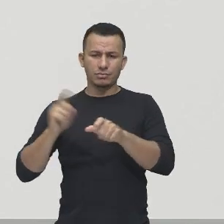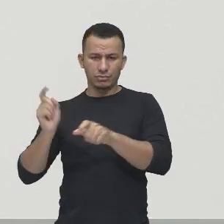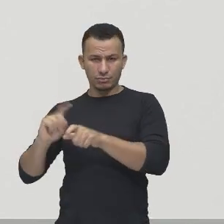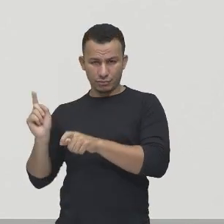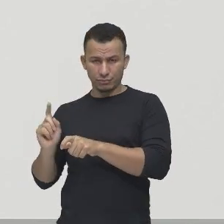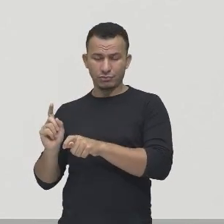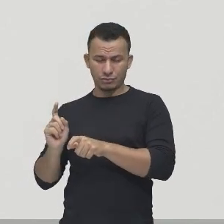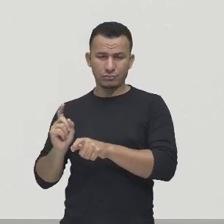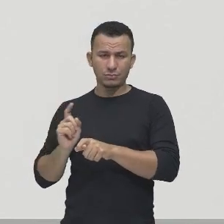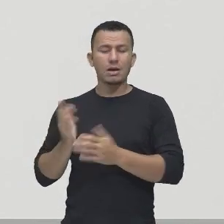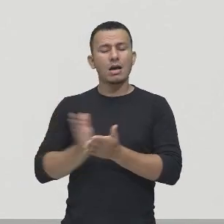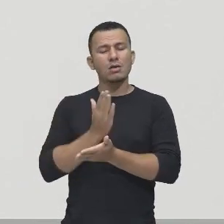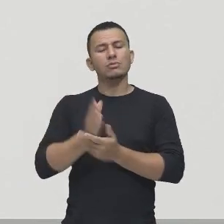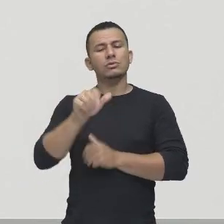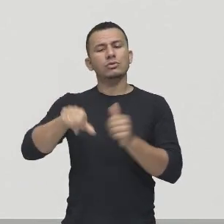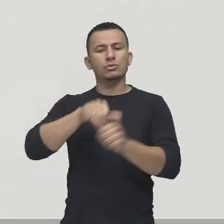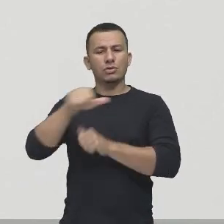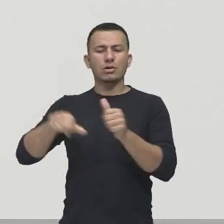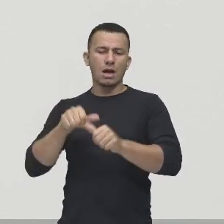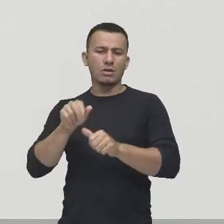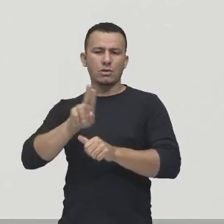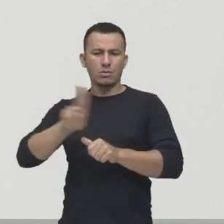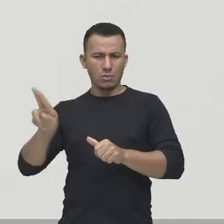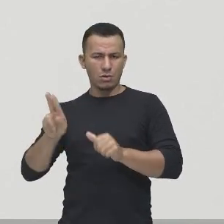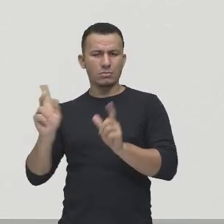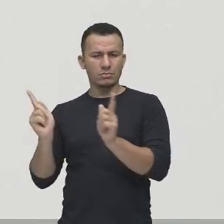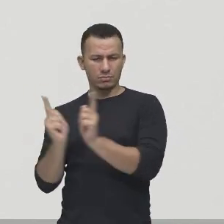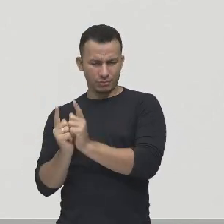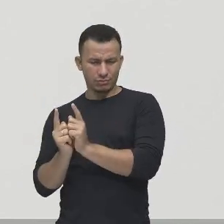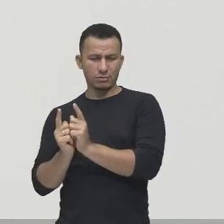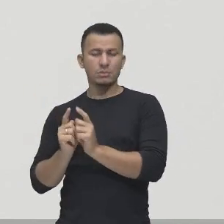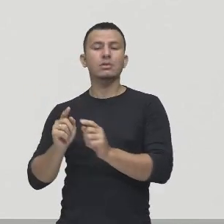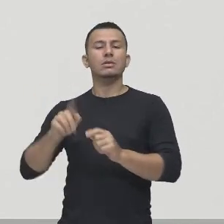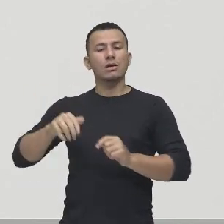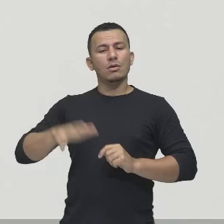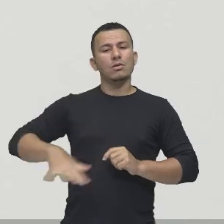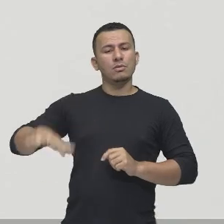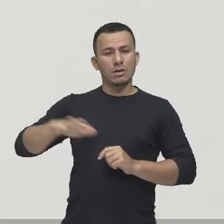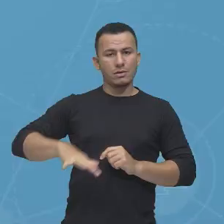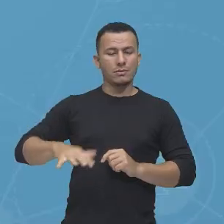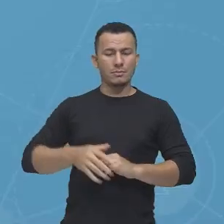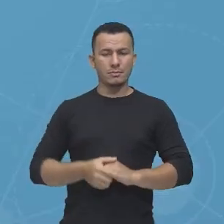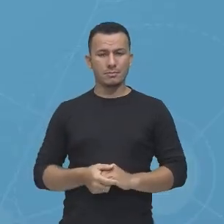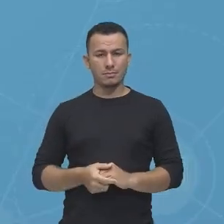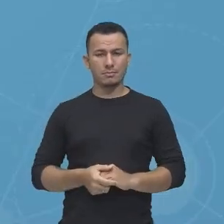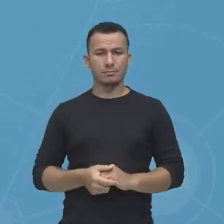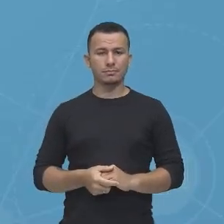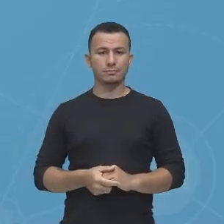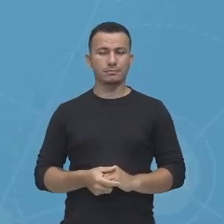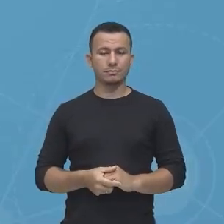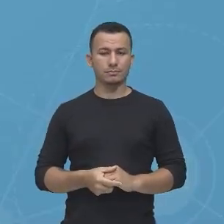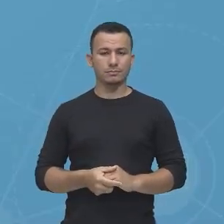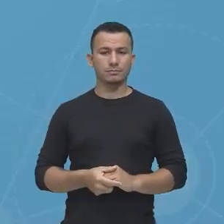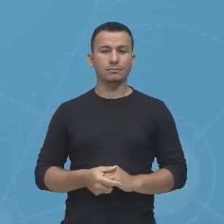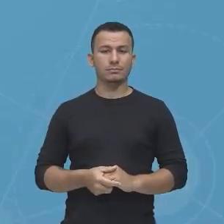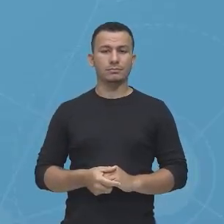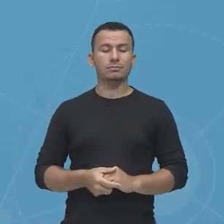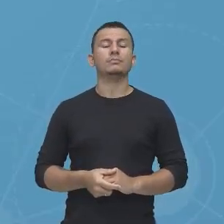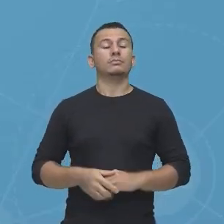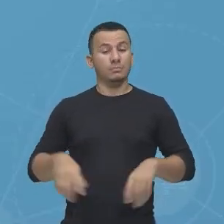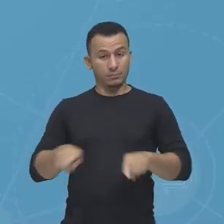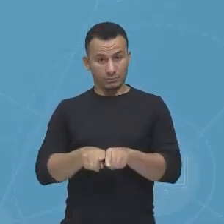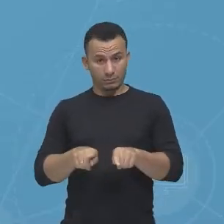só Sérvia e depois só Montenegro, né? E o território do Kosovo, que inclusive também,